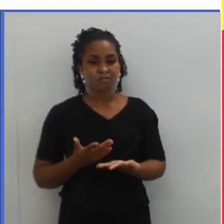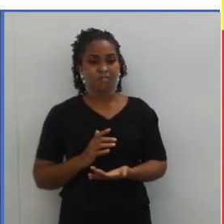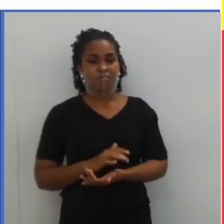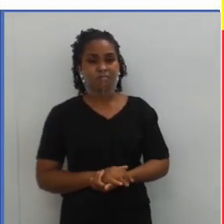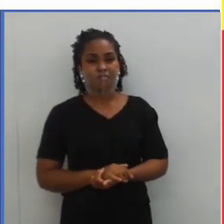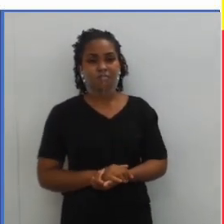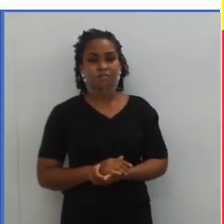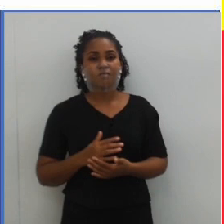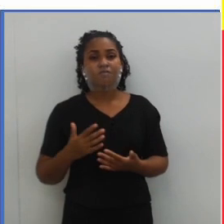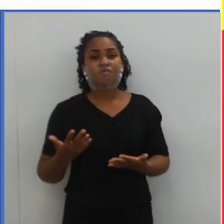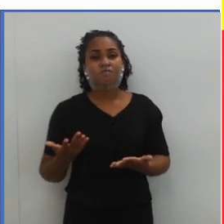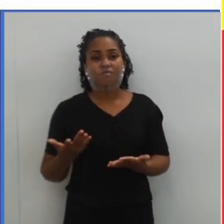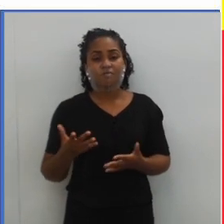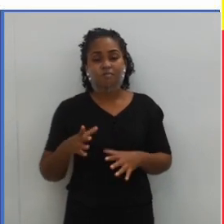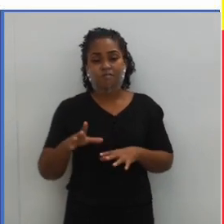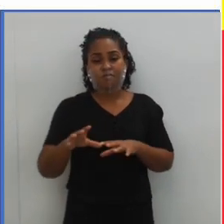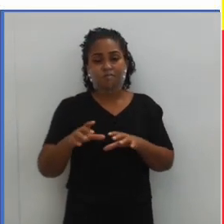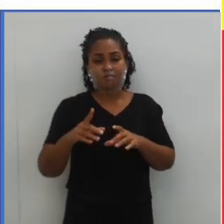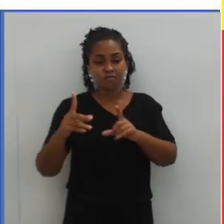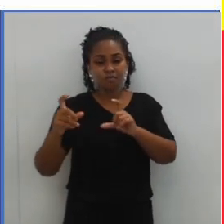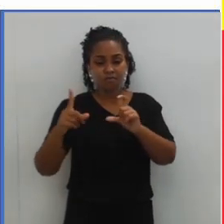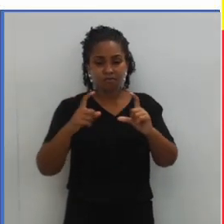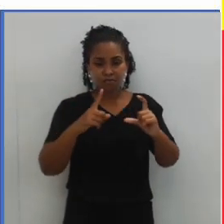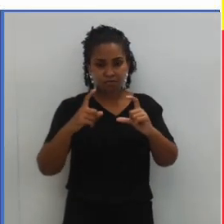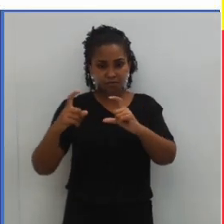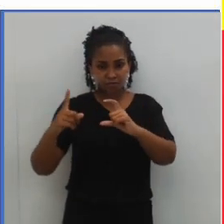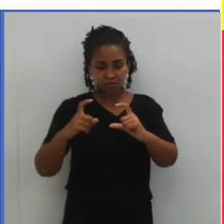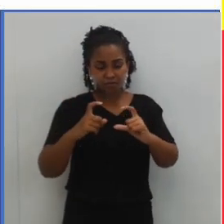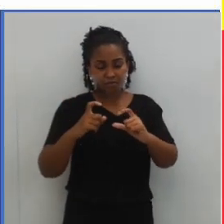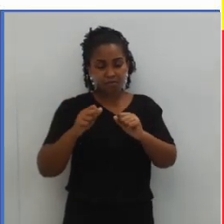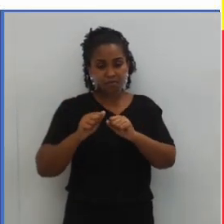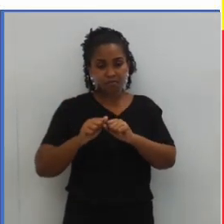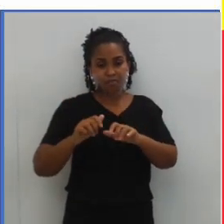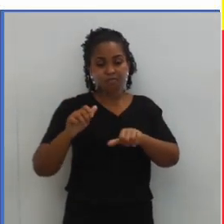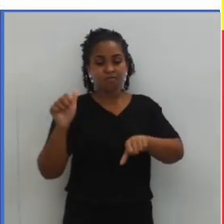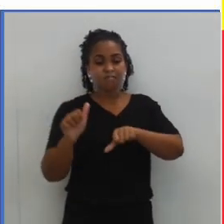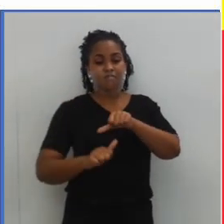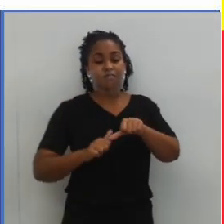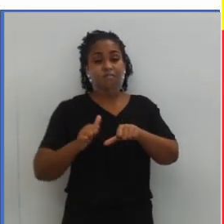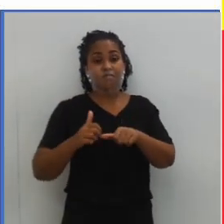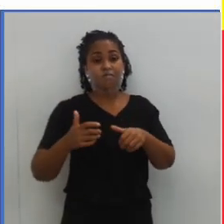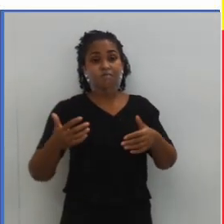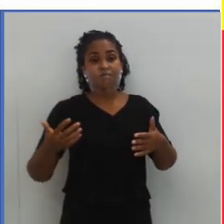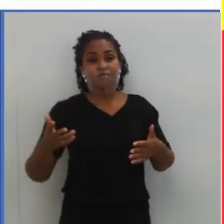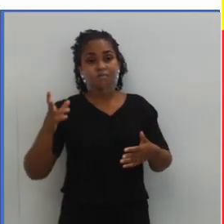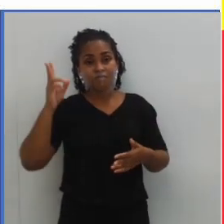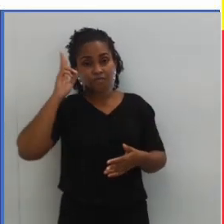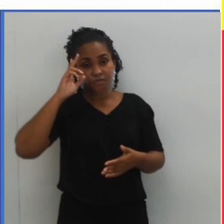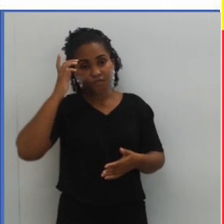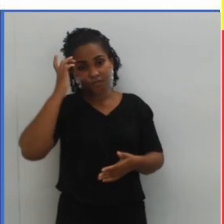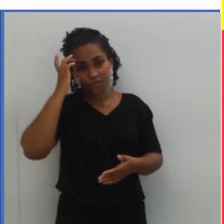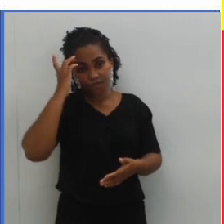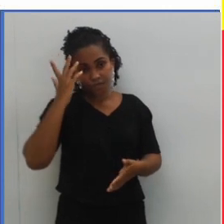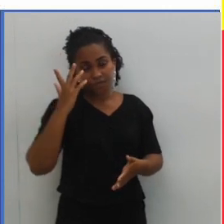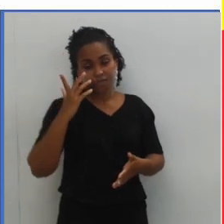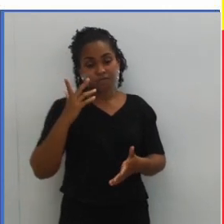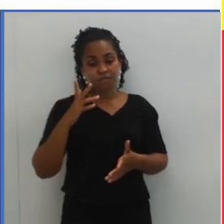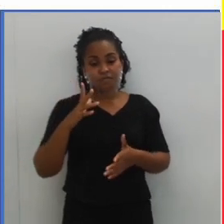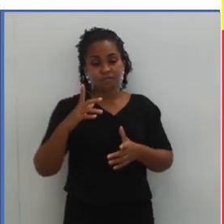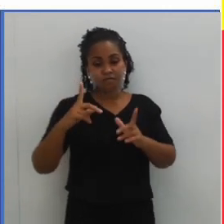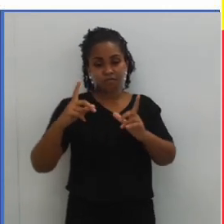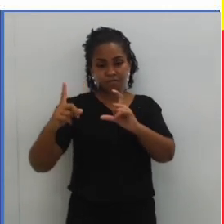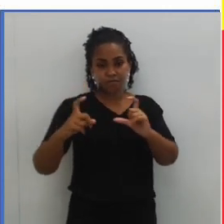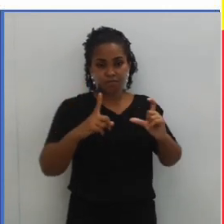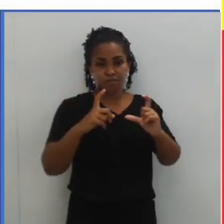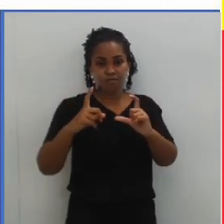com a facilidade de captação e difusão da imagem em rede, a situação mudou. Então, quando ficou mais fácil, né, assim, a captação